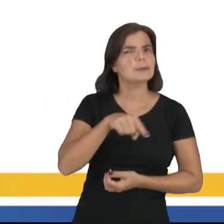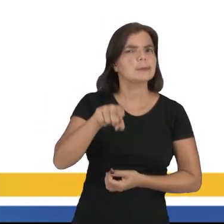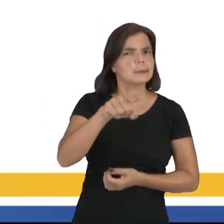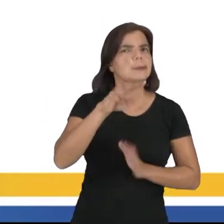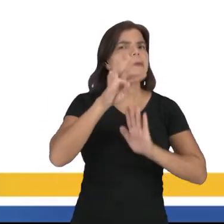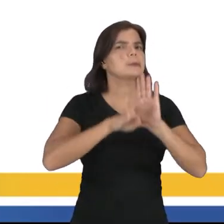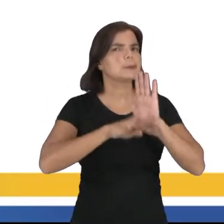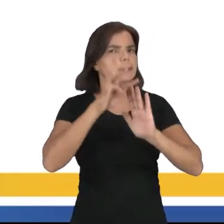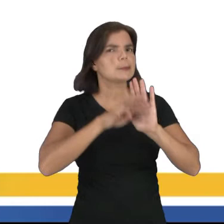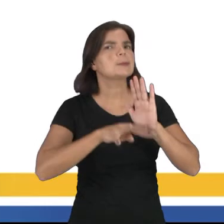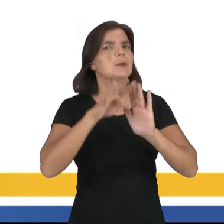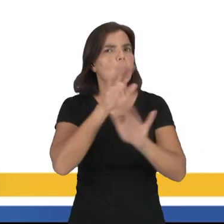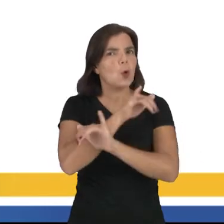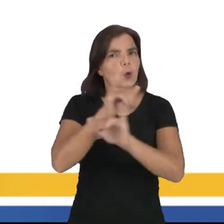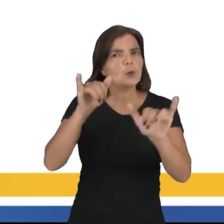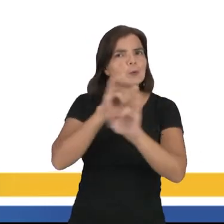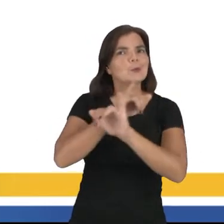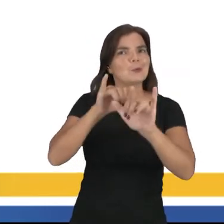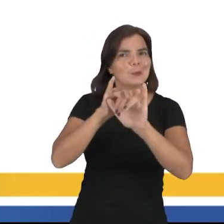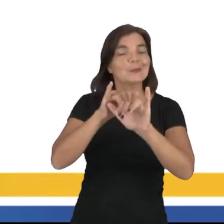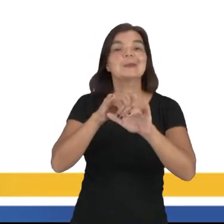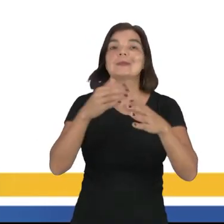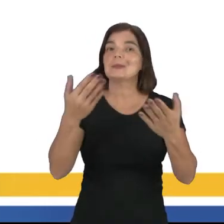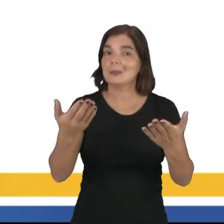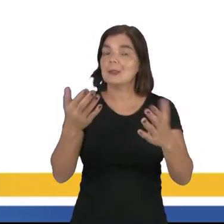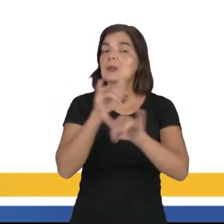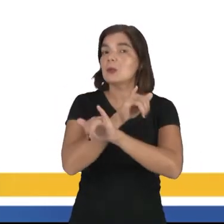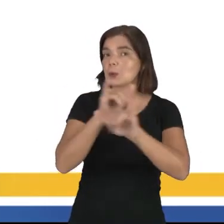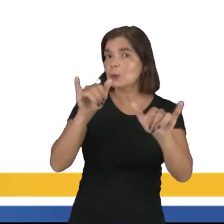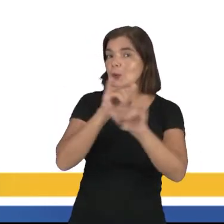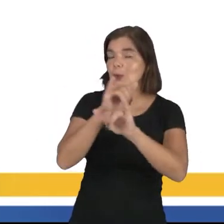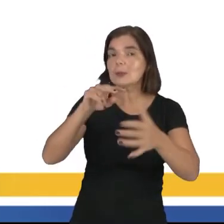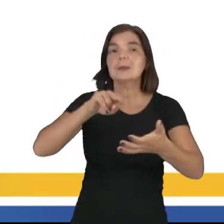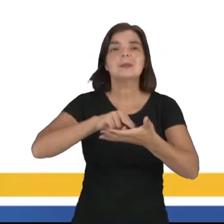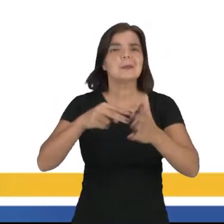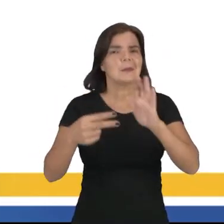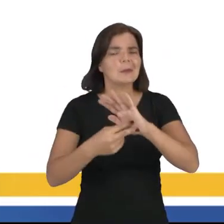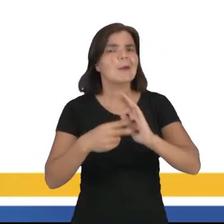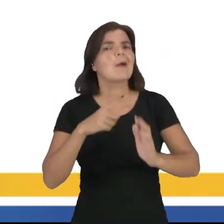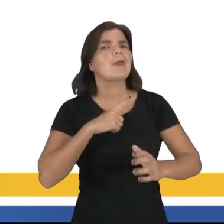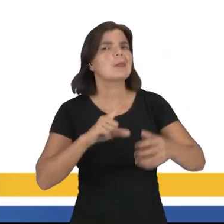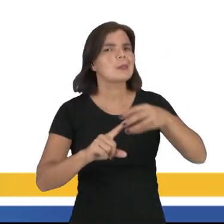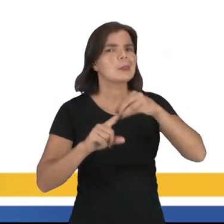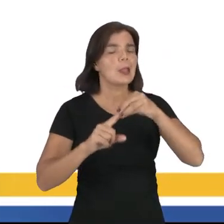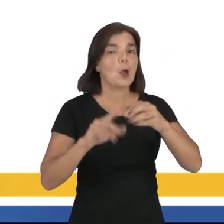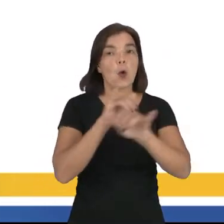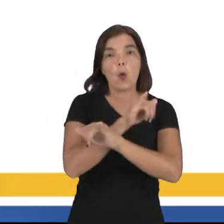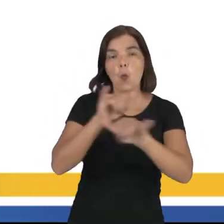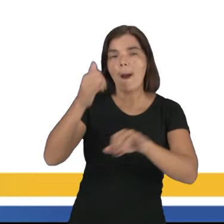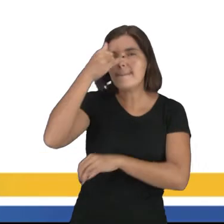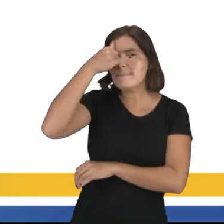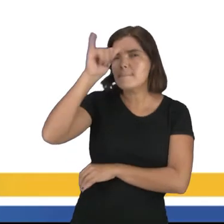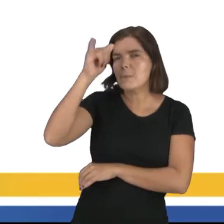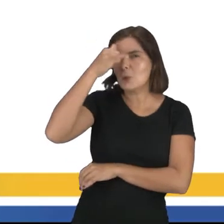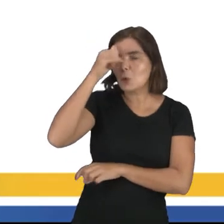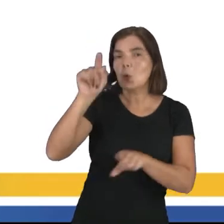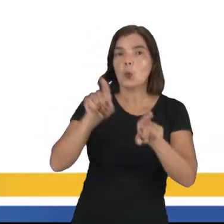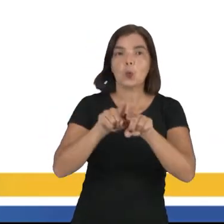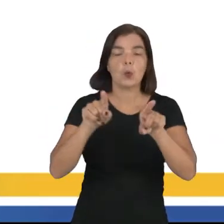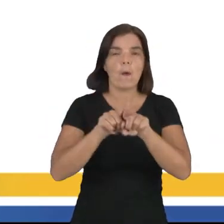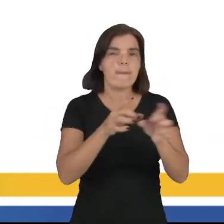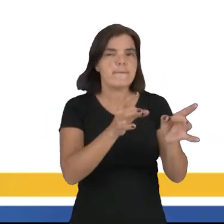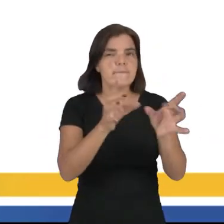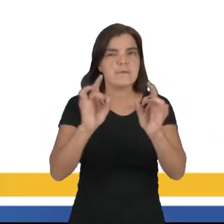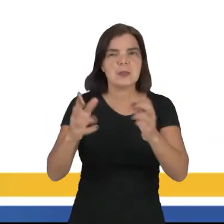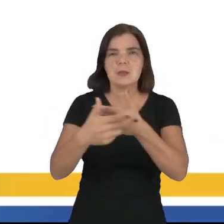você vê que esse texto se trata de um anúncio publicitário. O anúncio publicitário tem o objetivo de divulgar uma ideia,